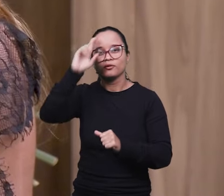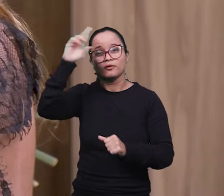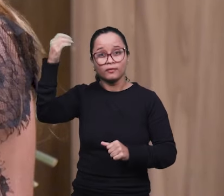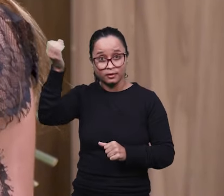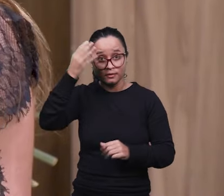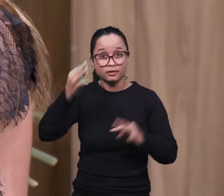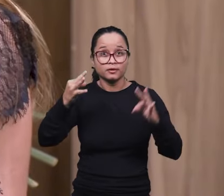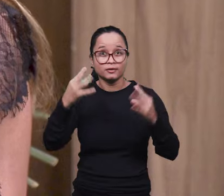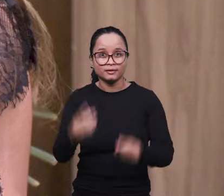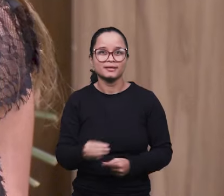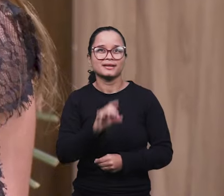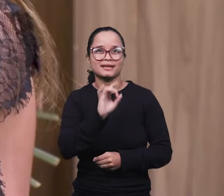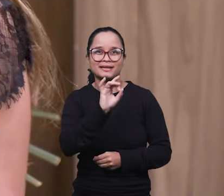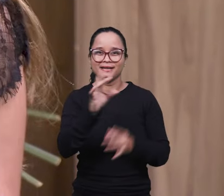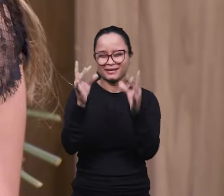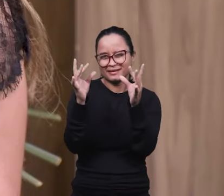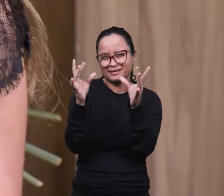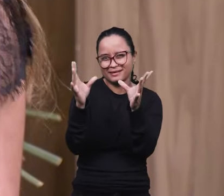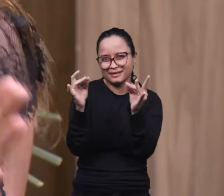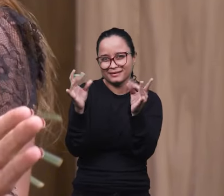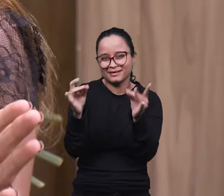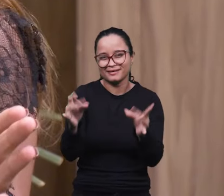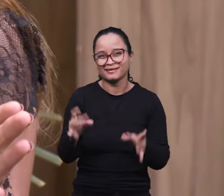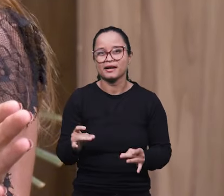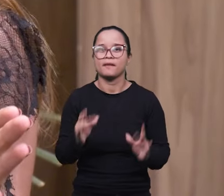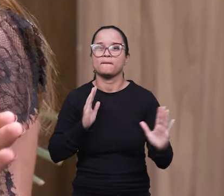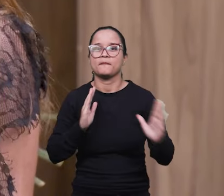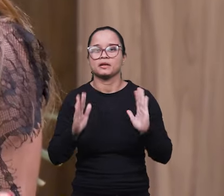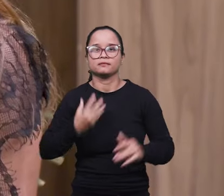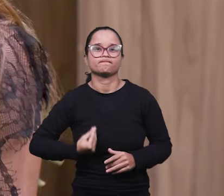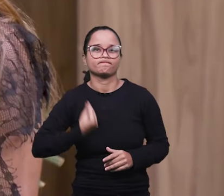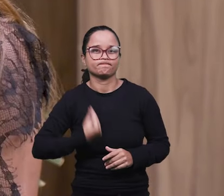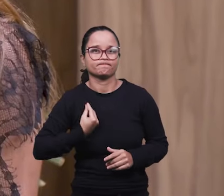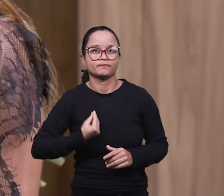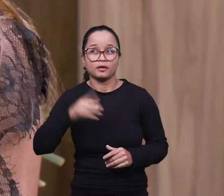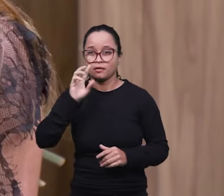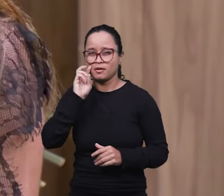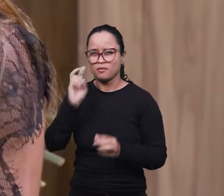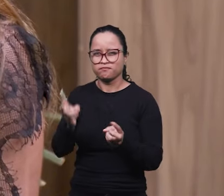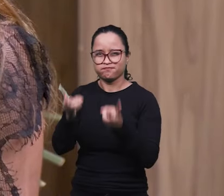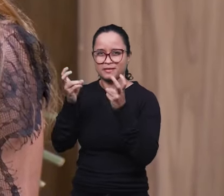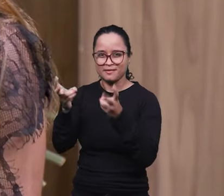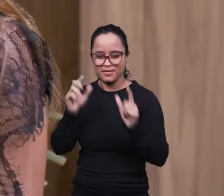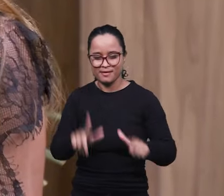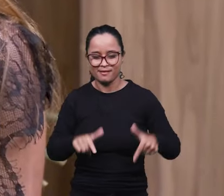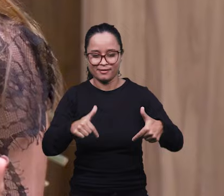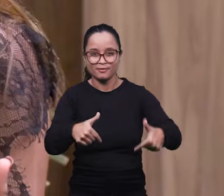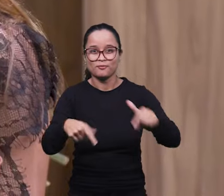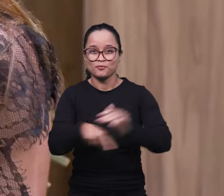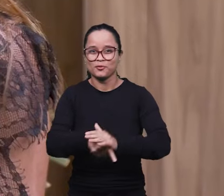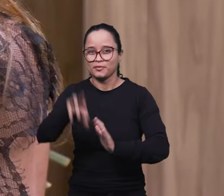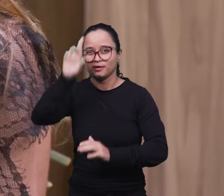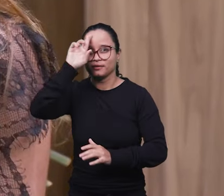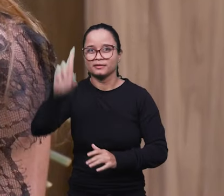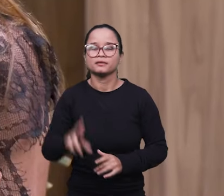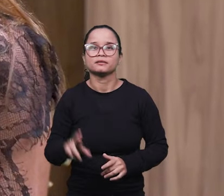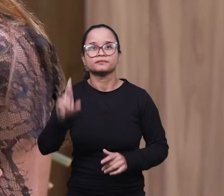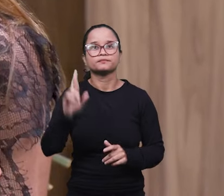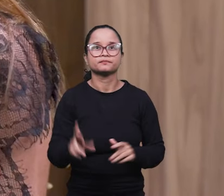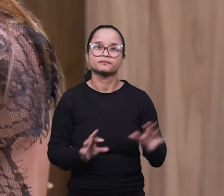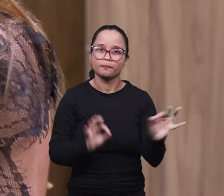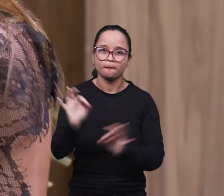coisas porque em cada pedacinho cada momento que eu vivia eu vi a operação do Senhor nos mínimos detalhes e quando é o senhor que prepara os